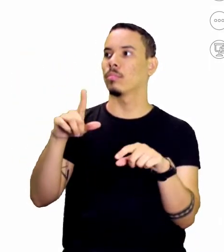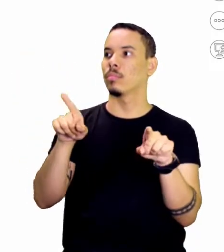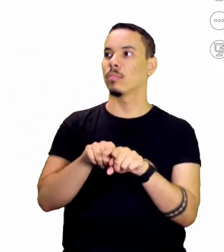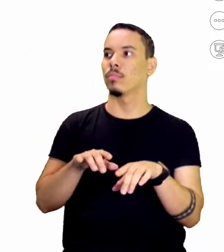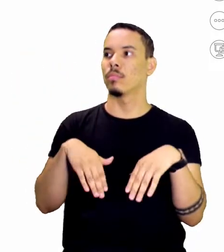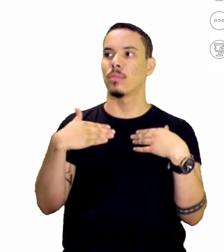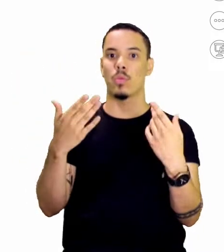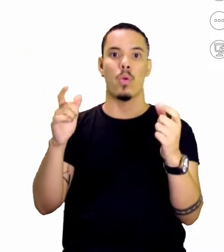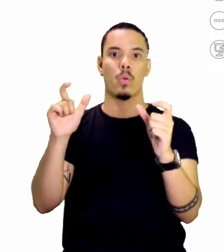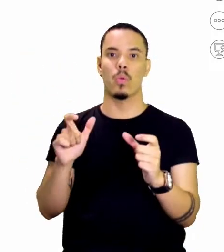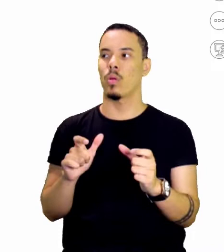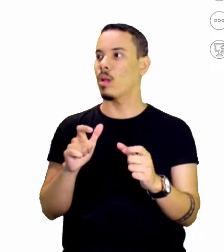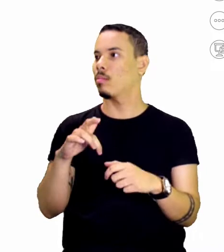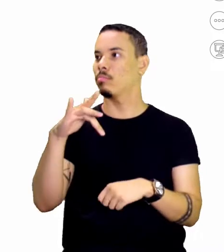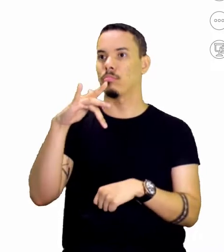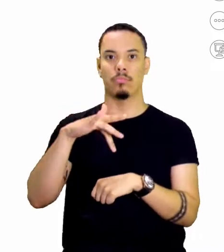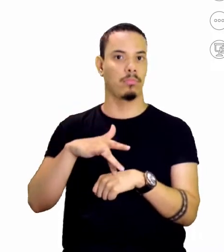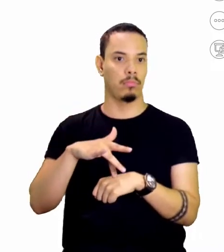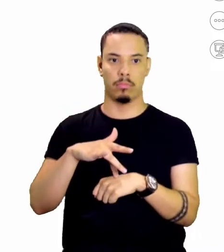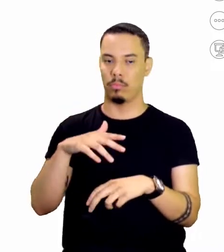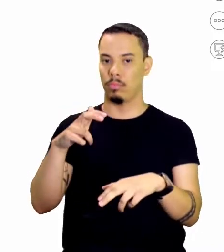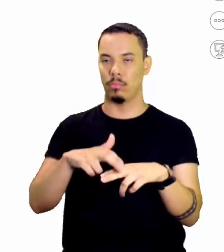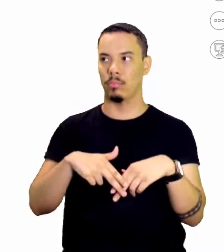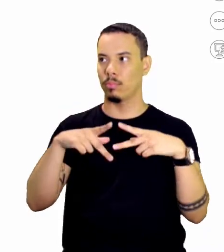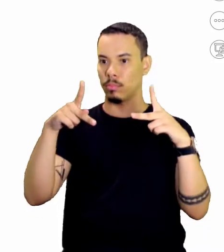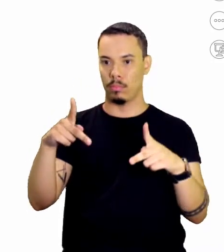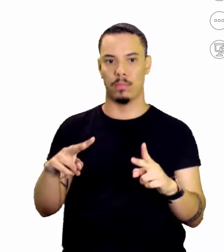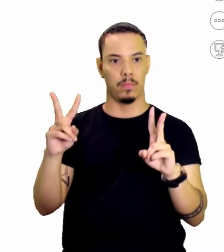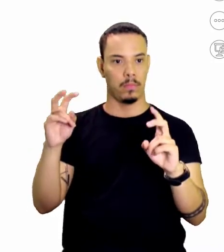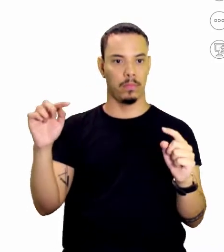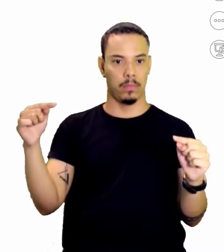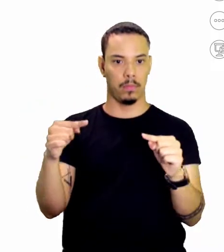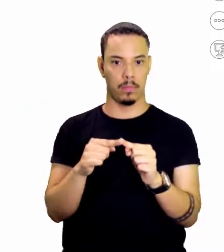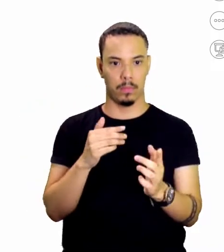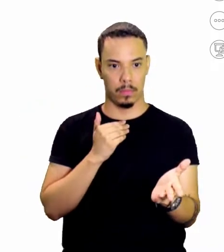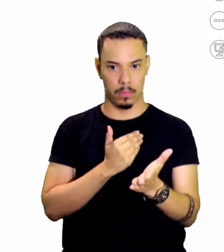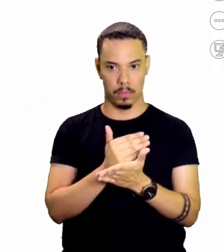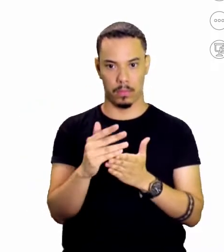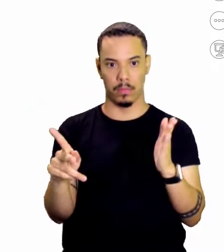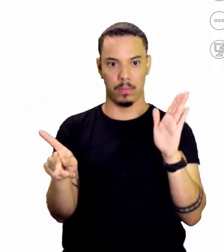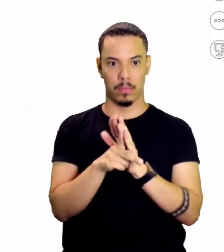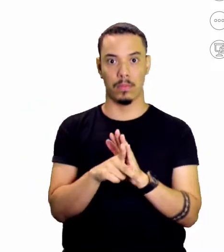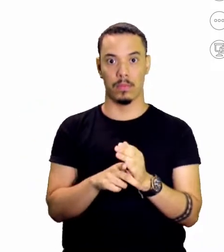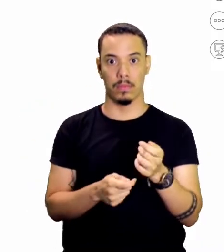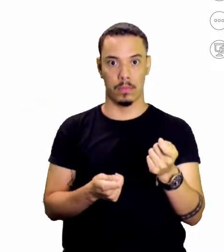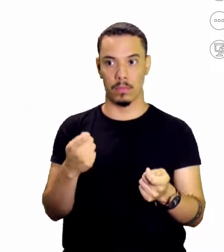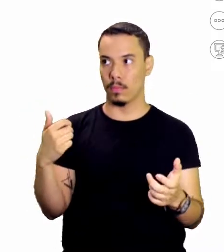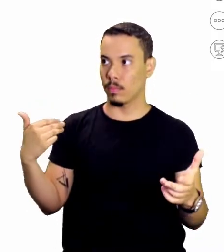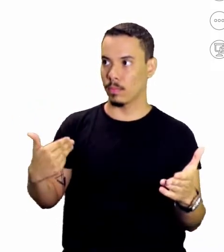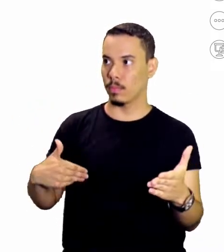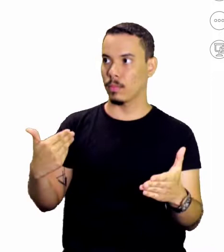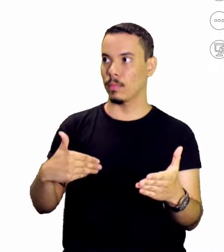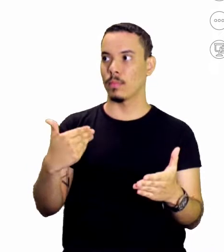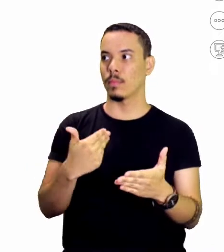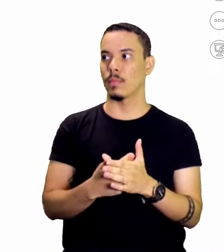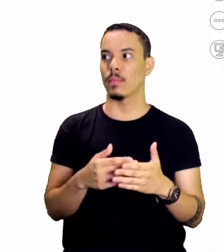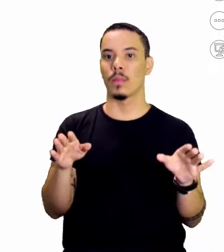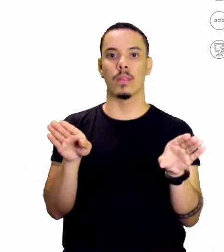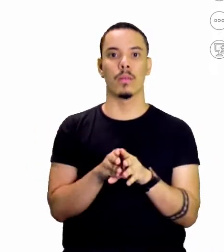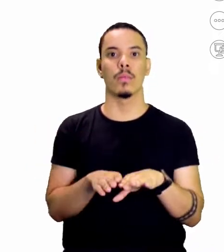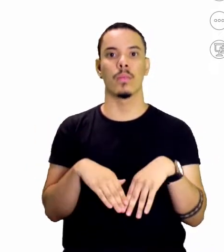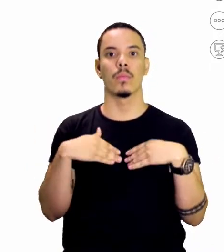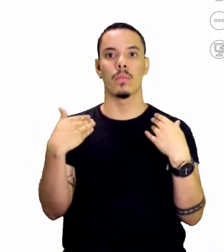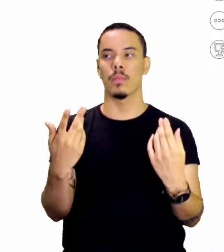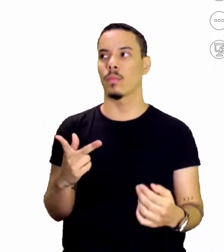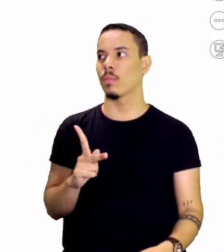o lugar da estrada então eu sou bolsa relação ao ponto de origem daquela estrada que você está em qual